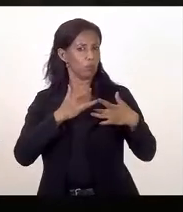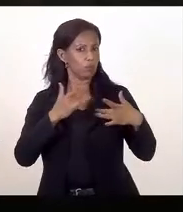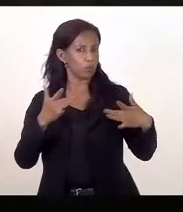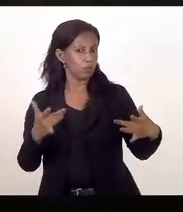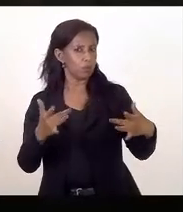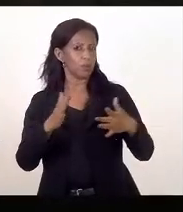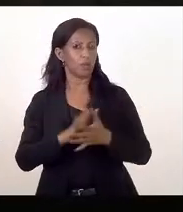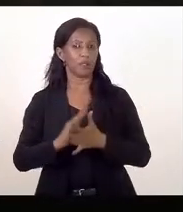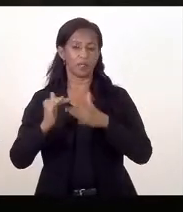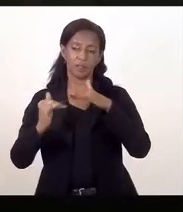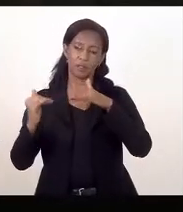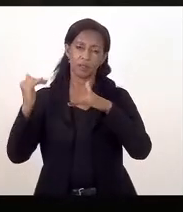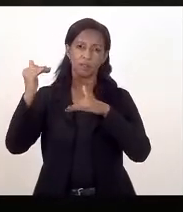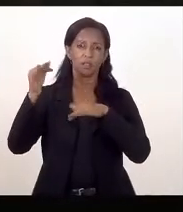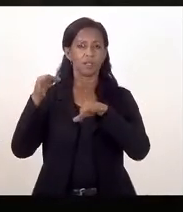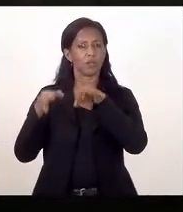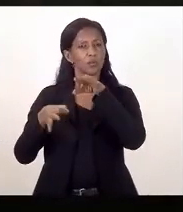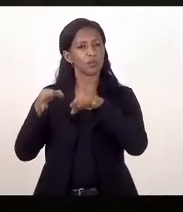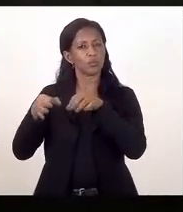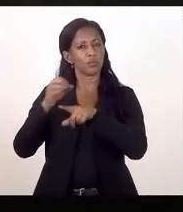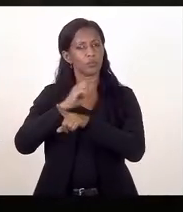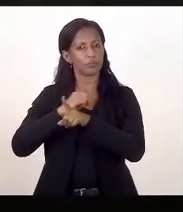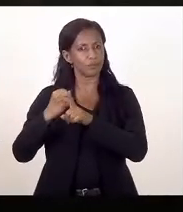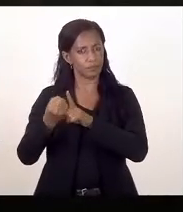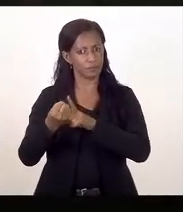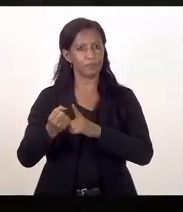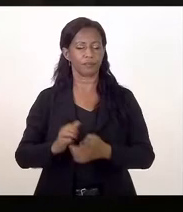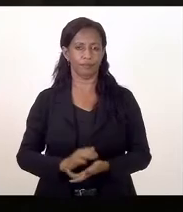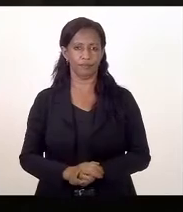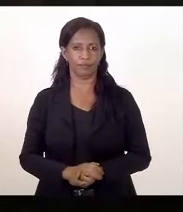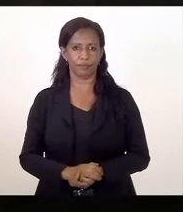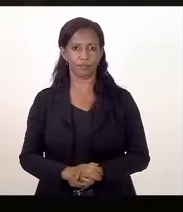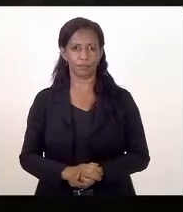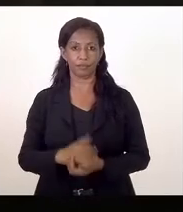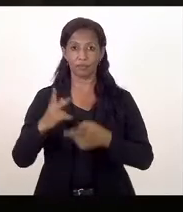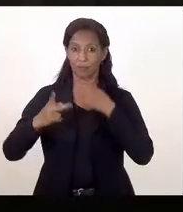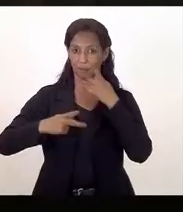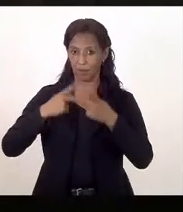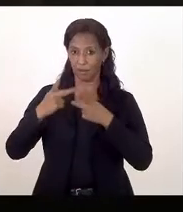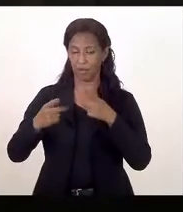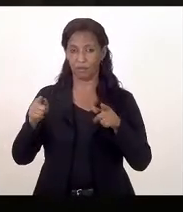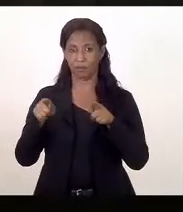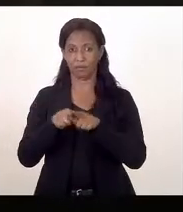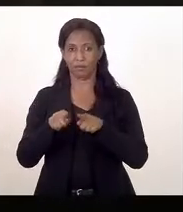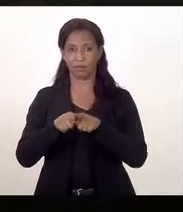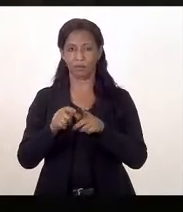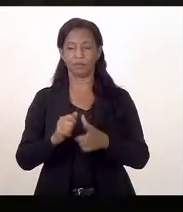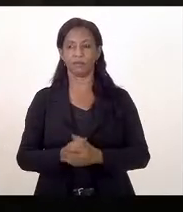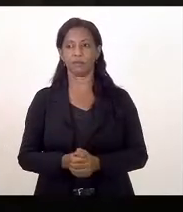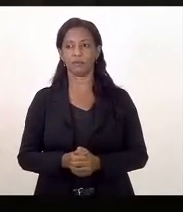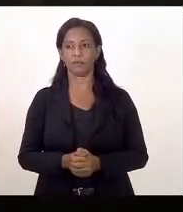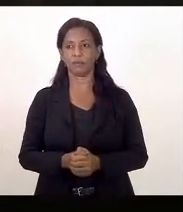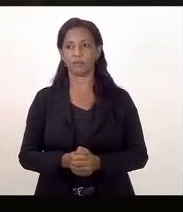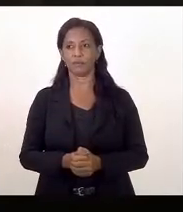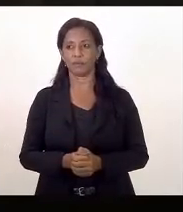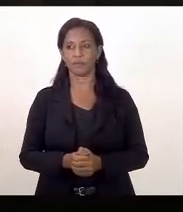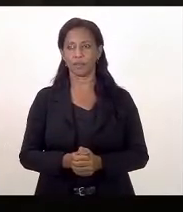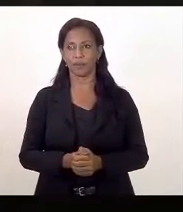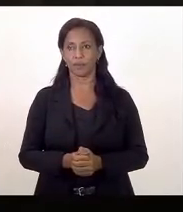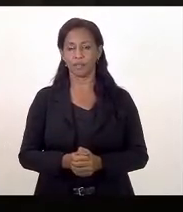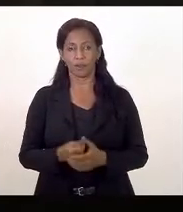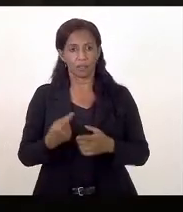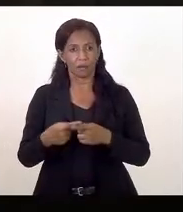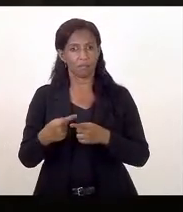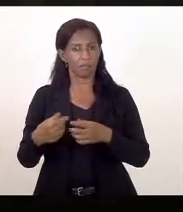e, acima de tudo, da justiça social. eu falo isto porque é o mote